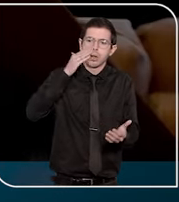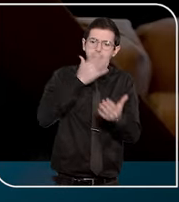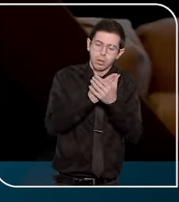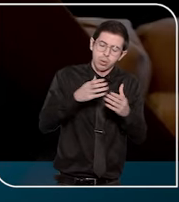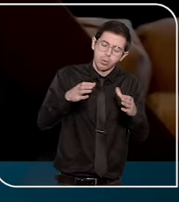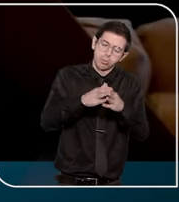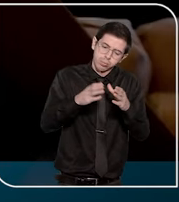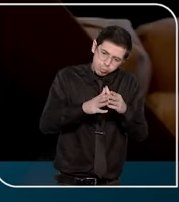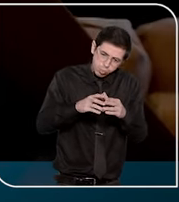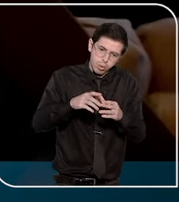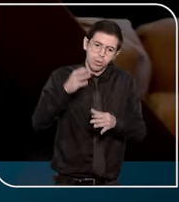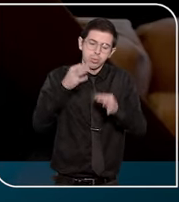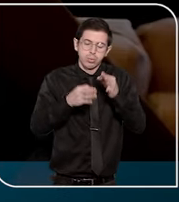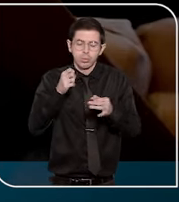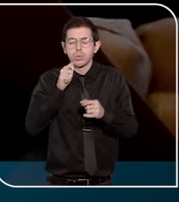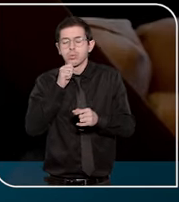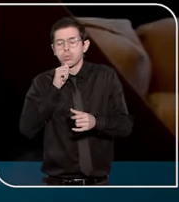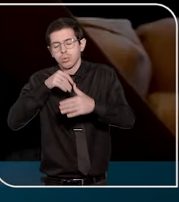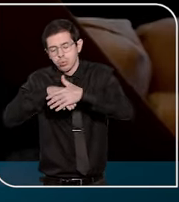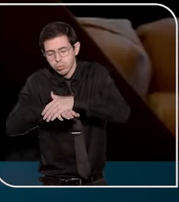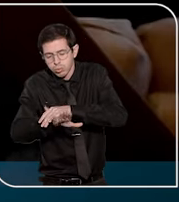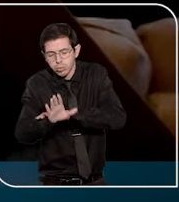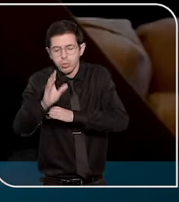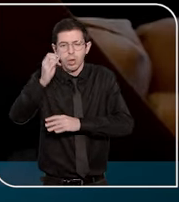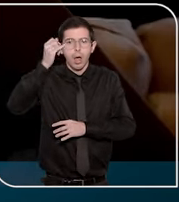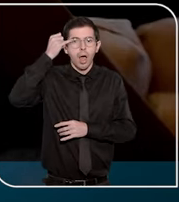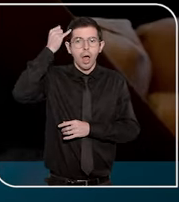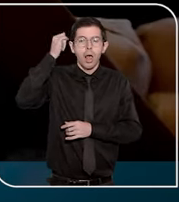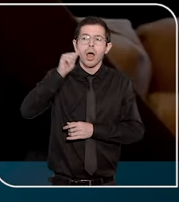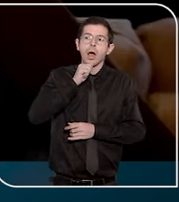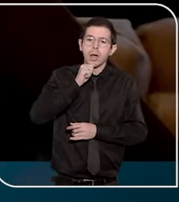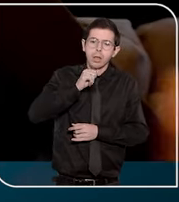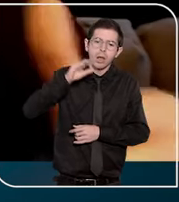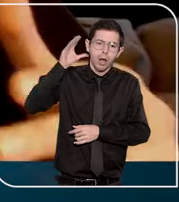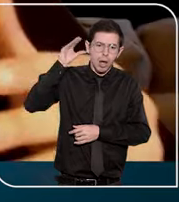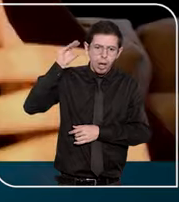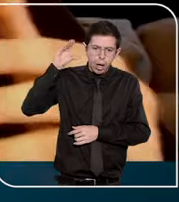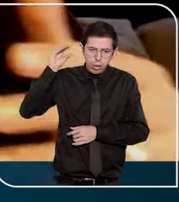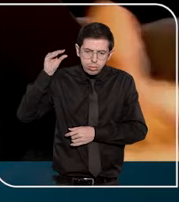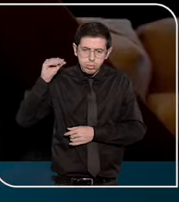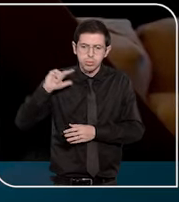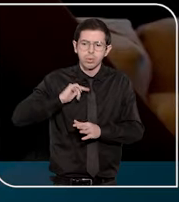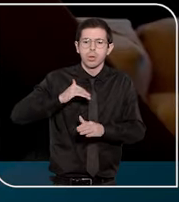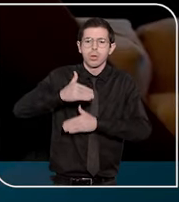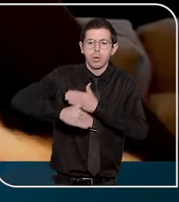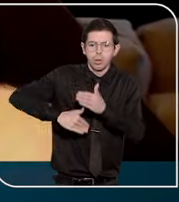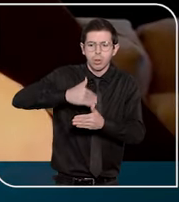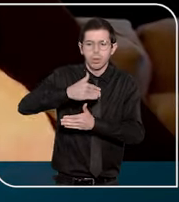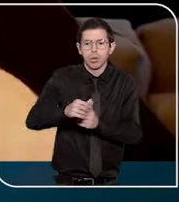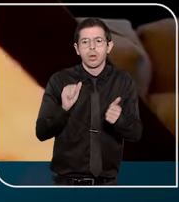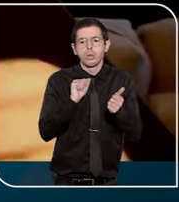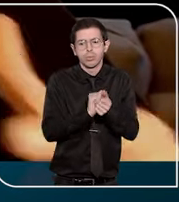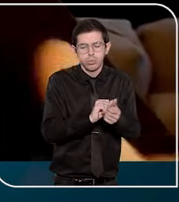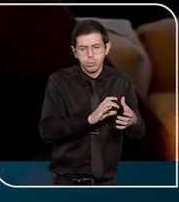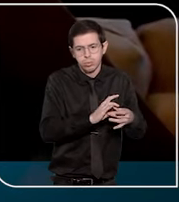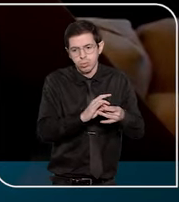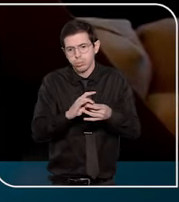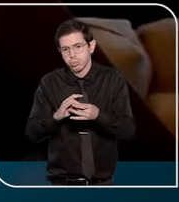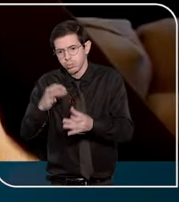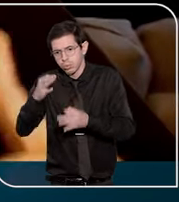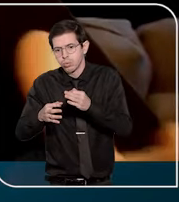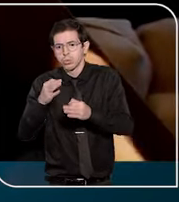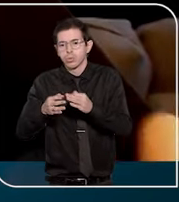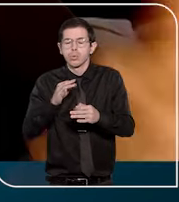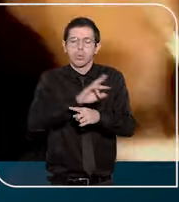jurídica está se acostumando, as ideias estão se consolidando e, cada vez mais, com o trabalho de cooperação, pensando em justiça